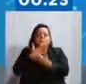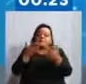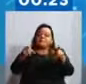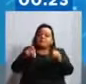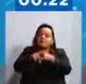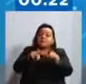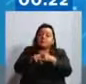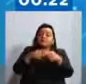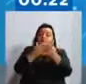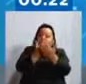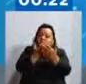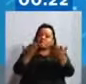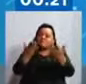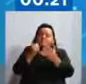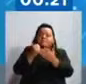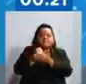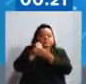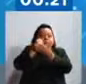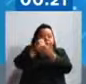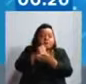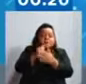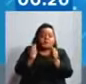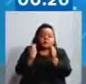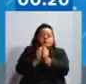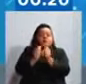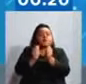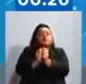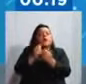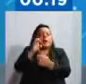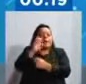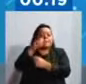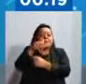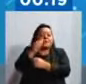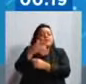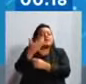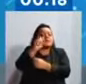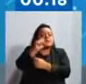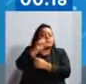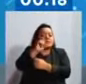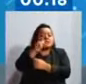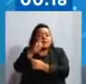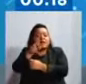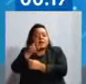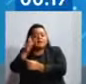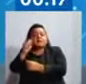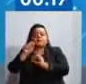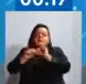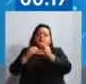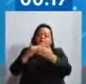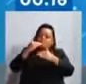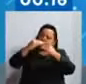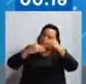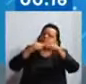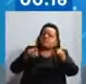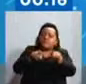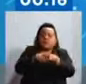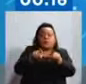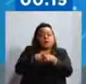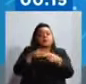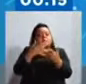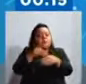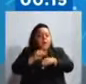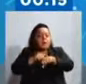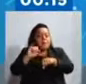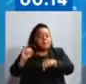SEAG, uma assistência técnica junto com a EMATER. Assim, nós vamos desenvolver. E é o que nós precisamos, desenvolver. Quero aproveitar esse